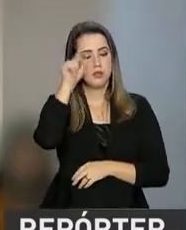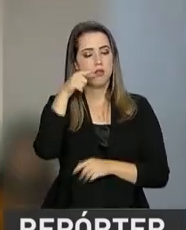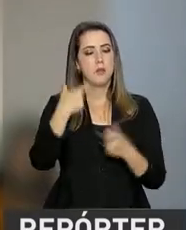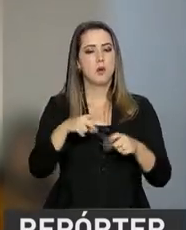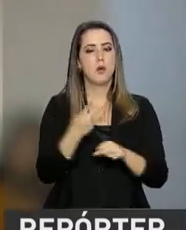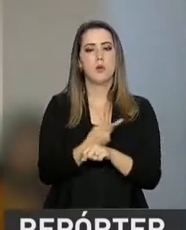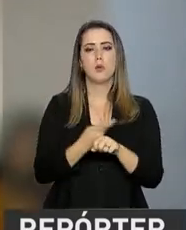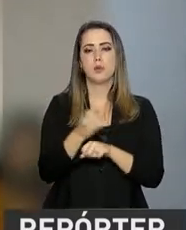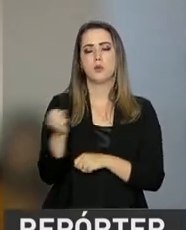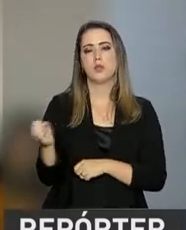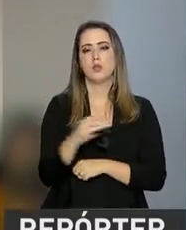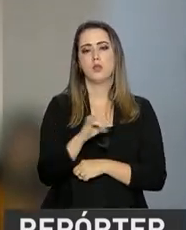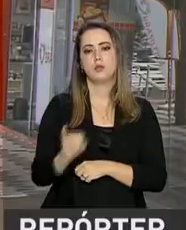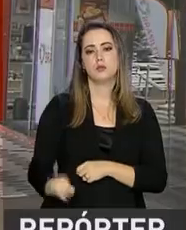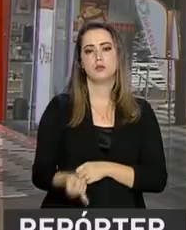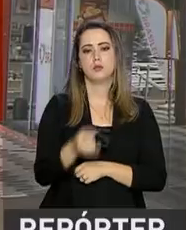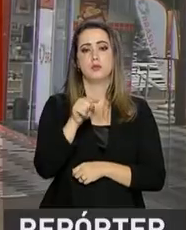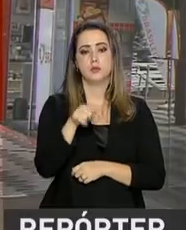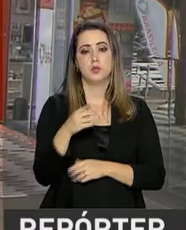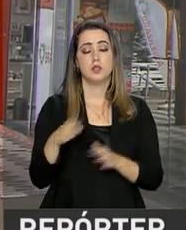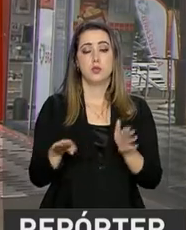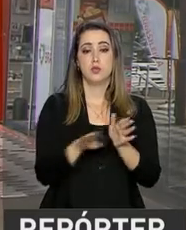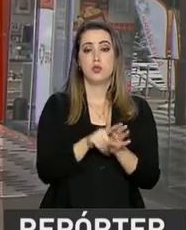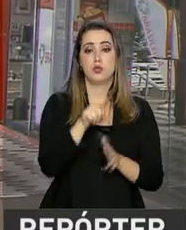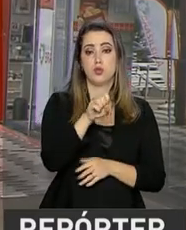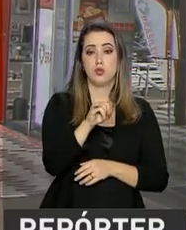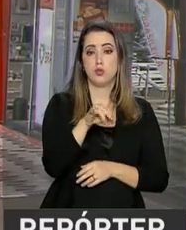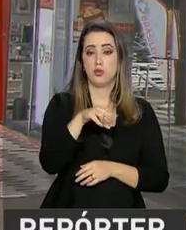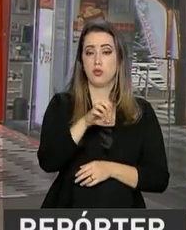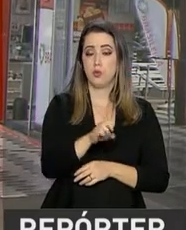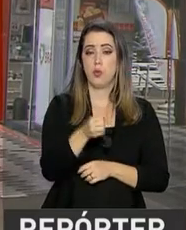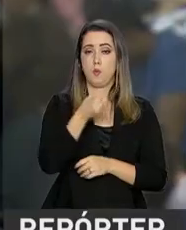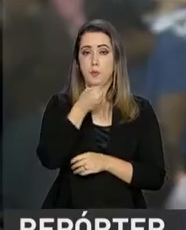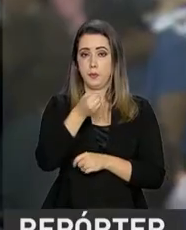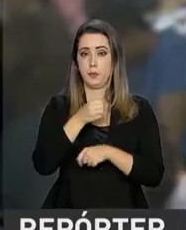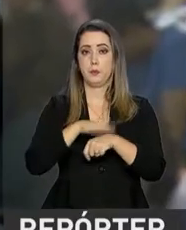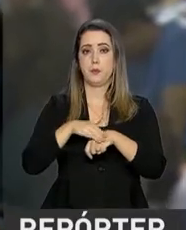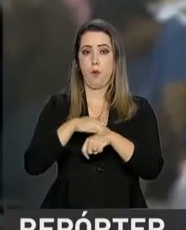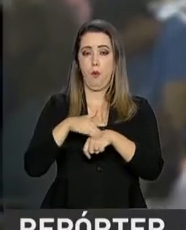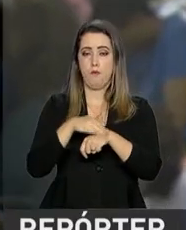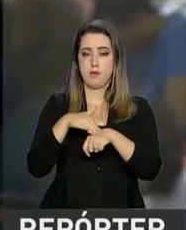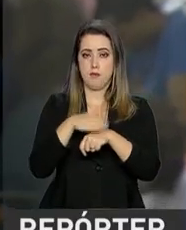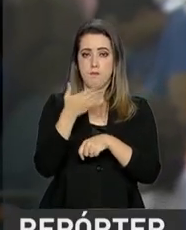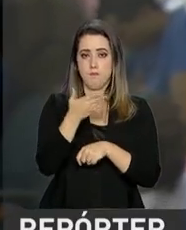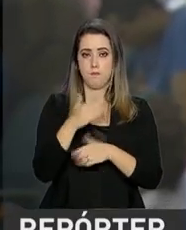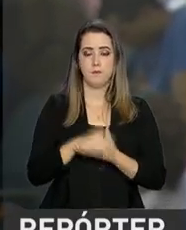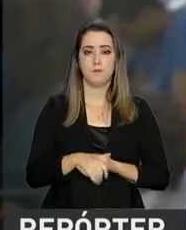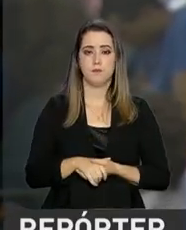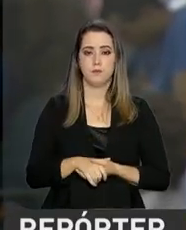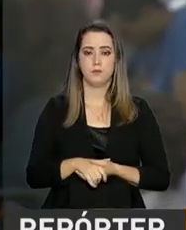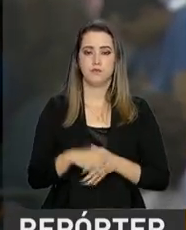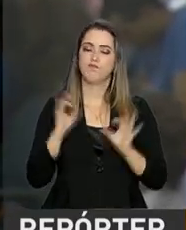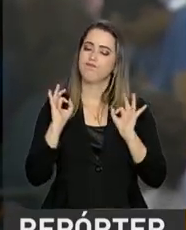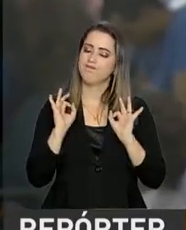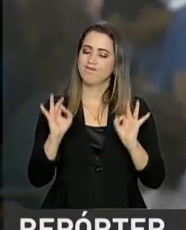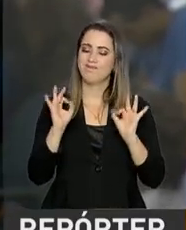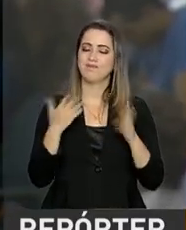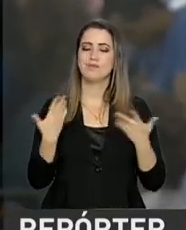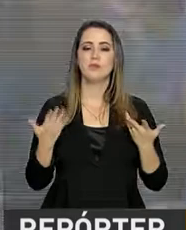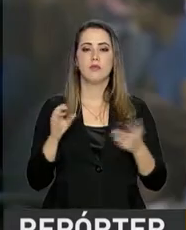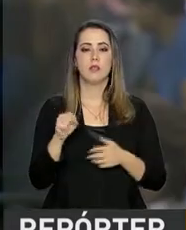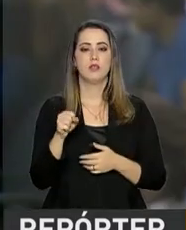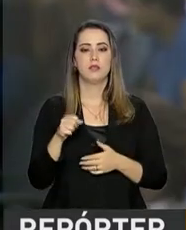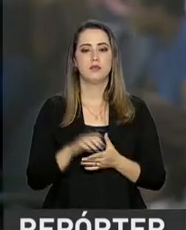onde procurar uma nova colocação. Ele veio ao SINE para uma entrevista e está otimista. Tudo é certo,